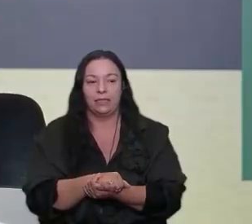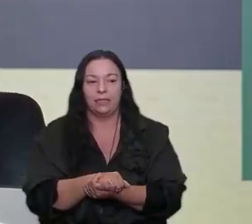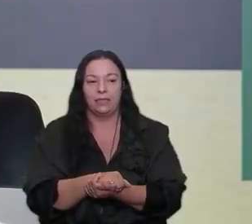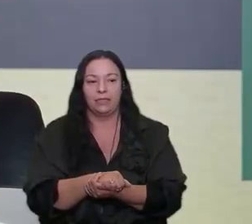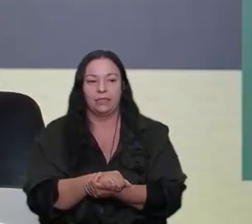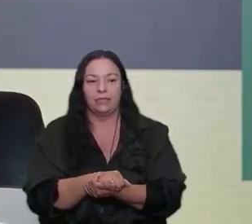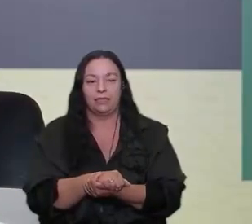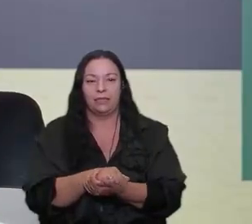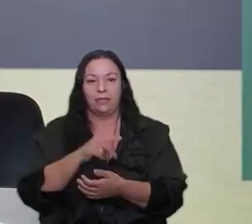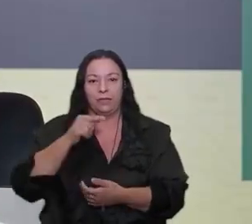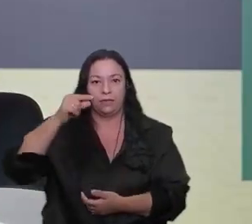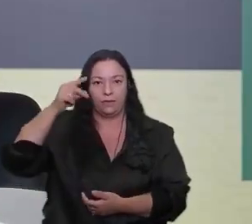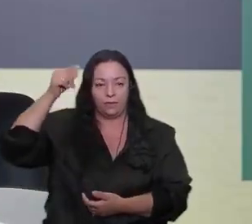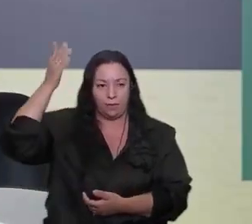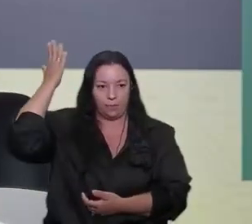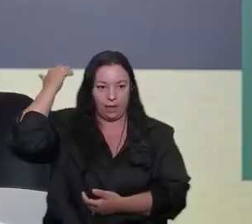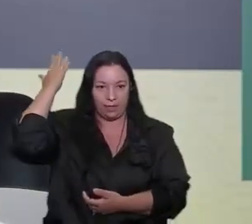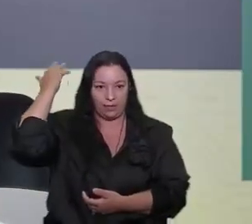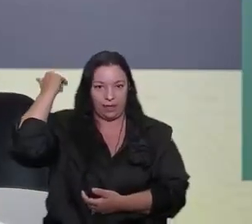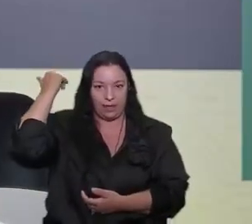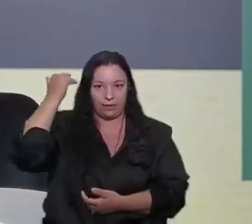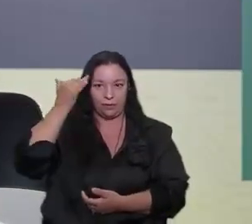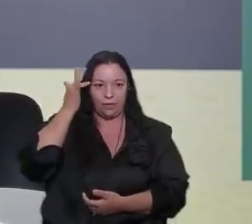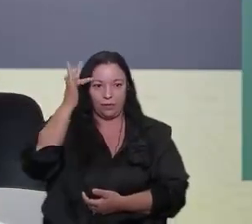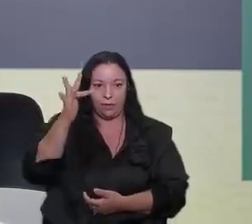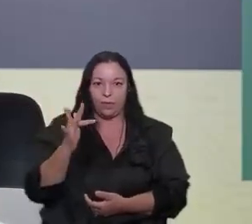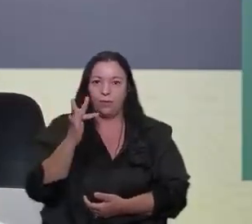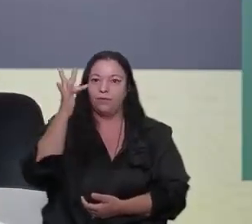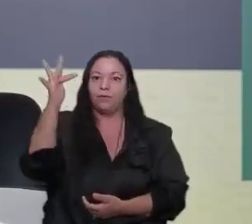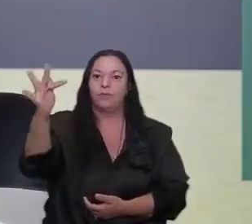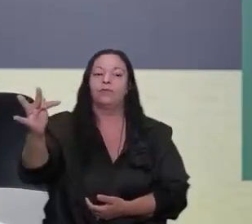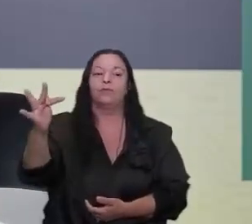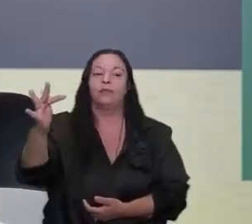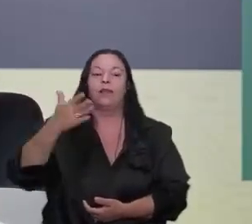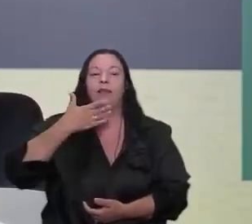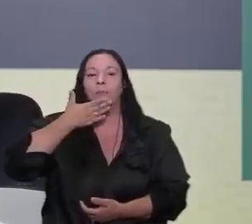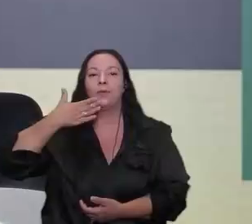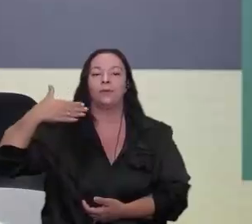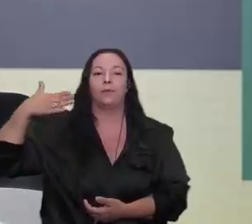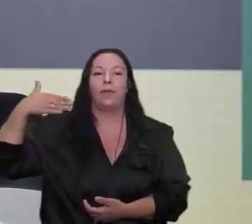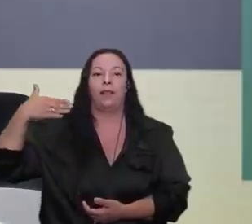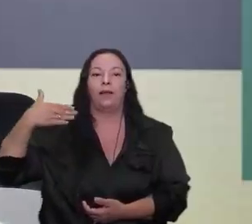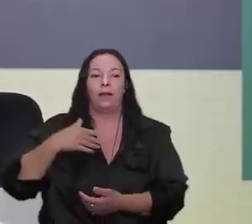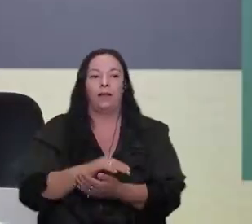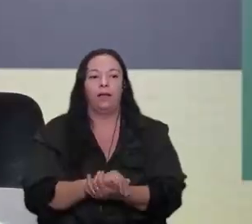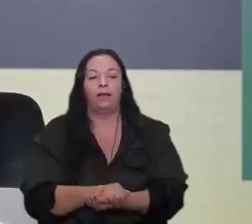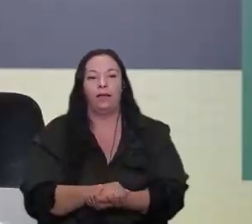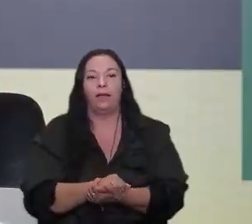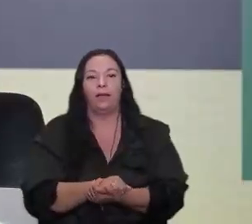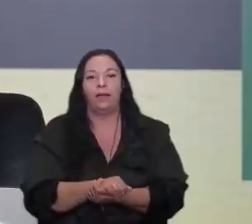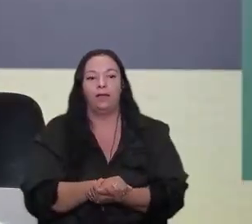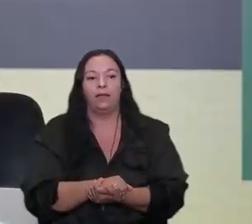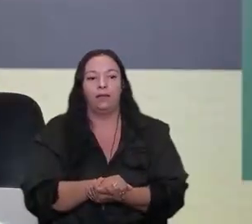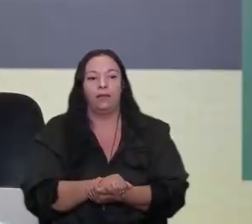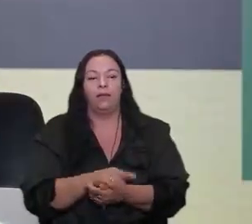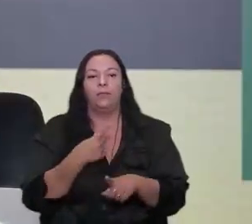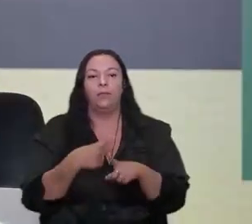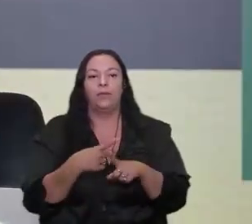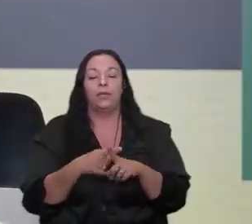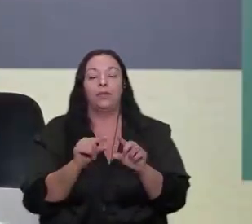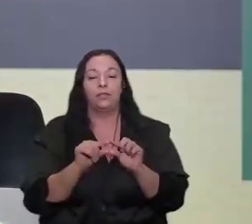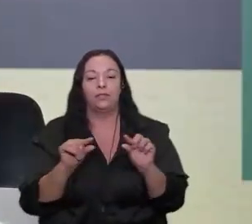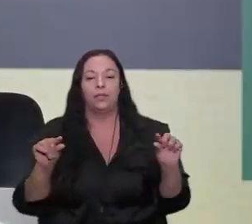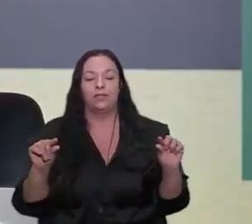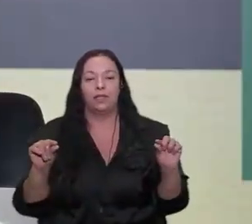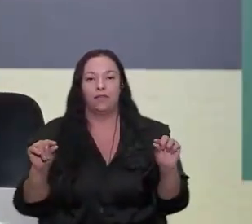no passado, o futuro era muito melhor. E por que eu resolvi trazer essa